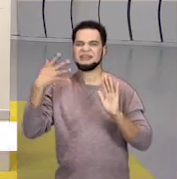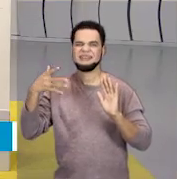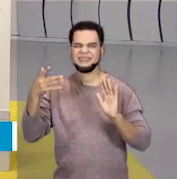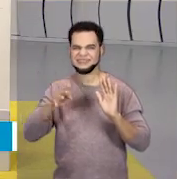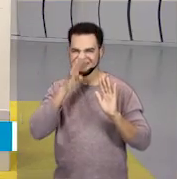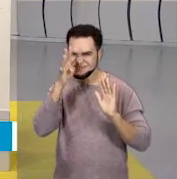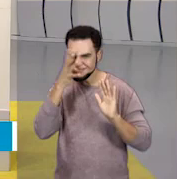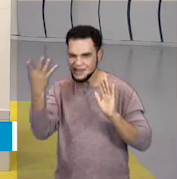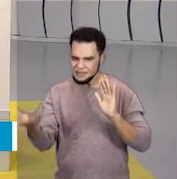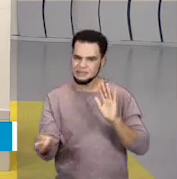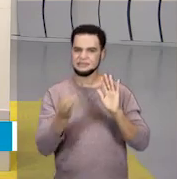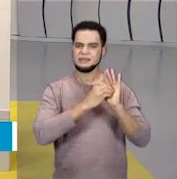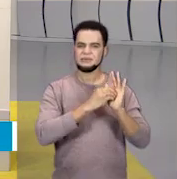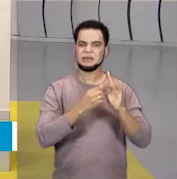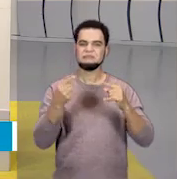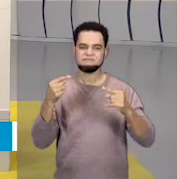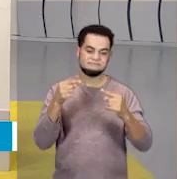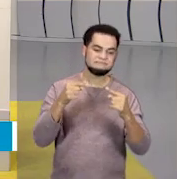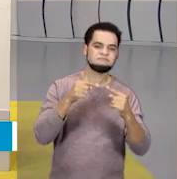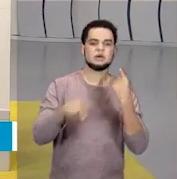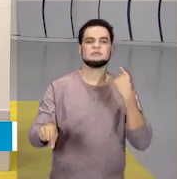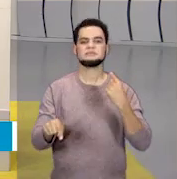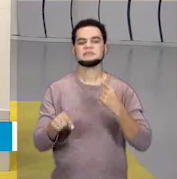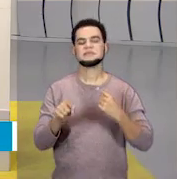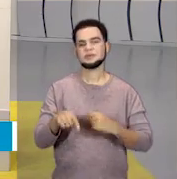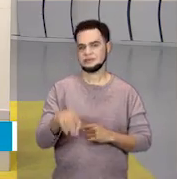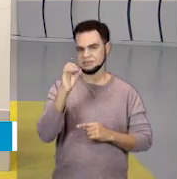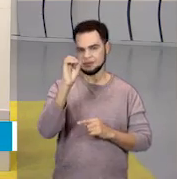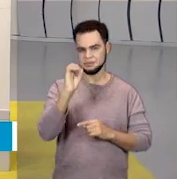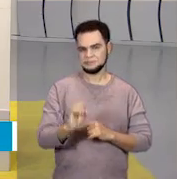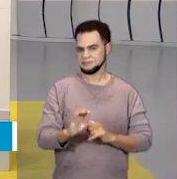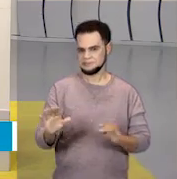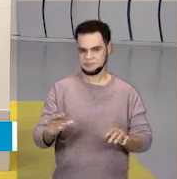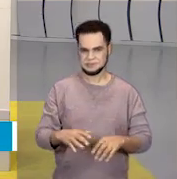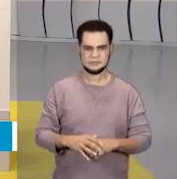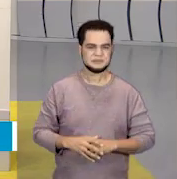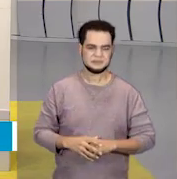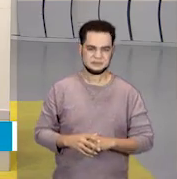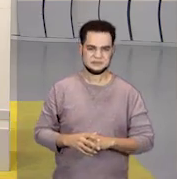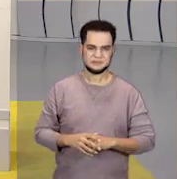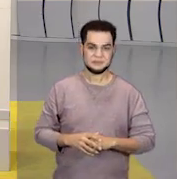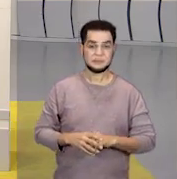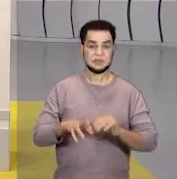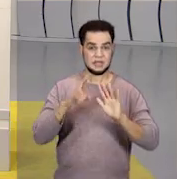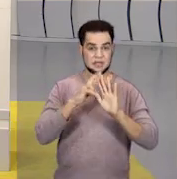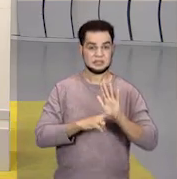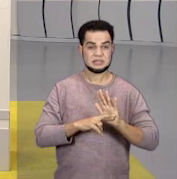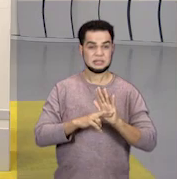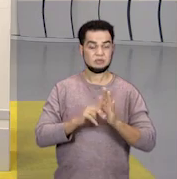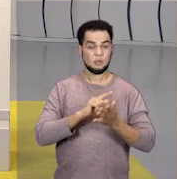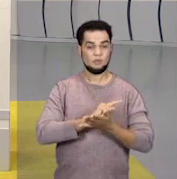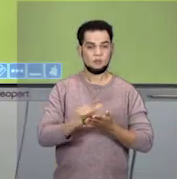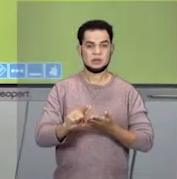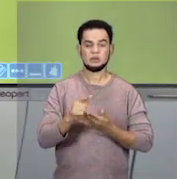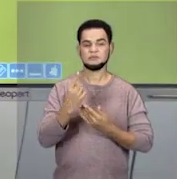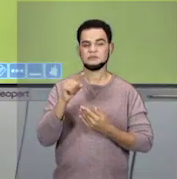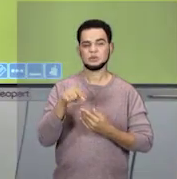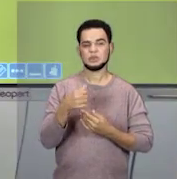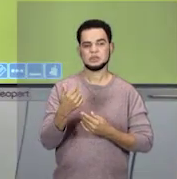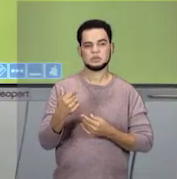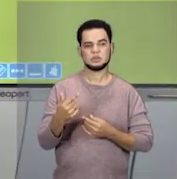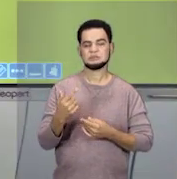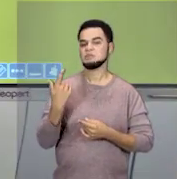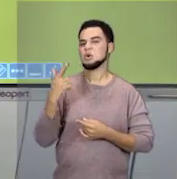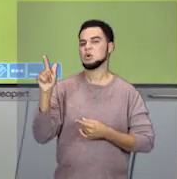como parte desconectada e zera a redação toda. Redações em branco, 1,12 e outros